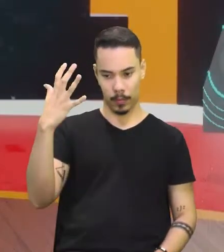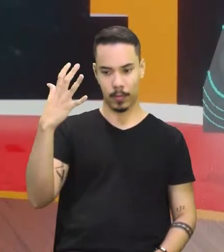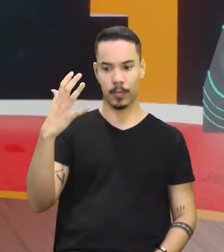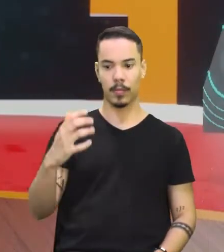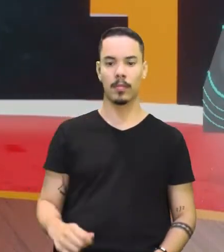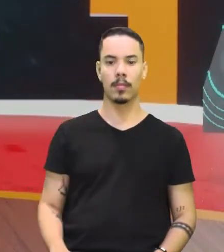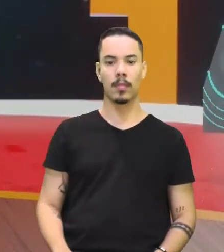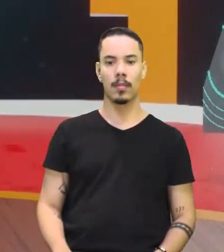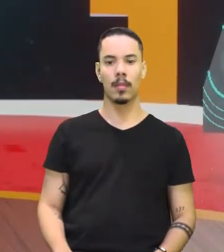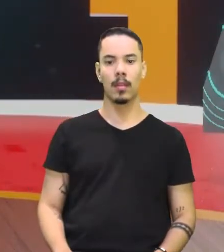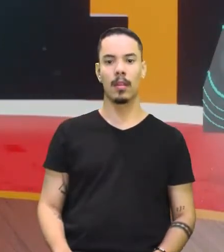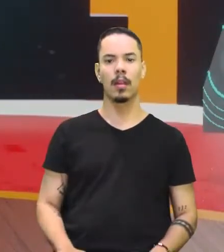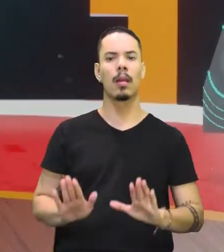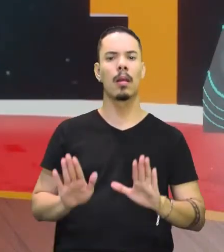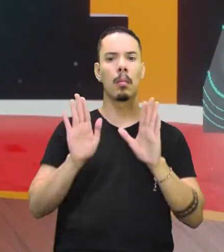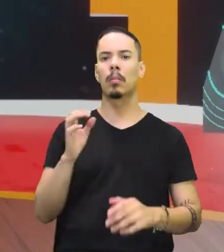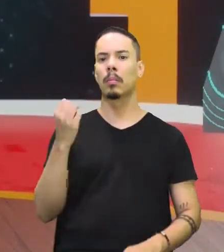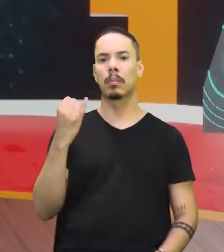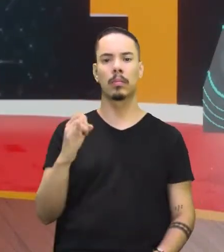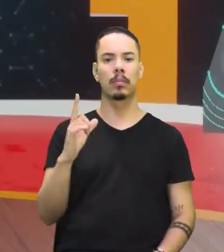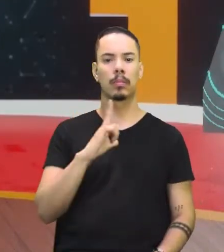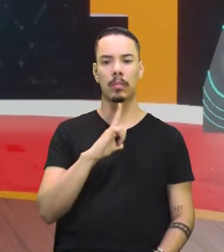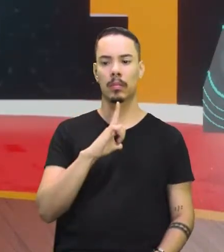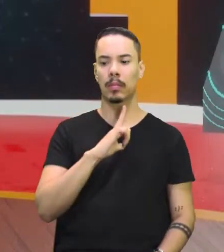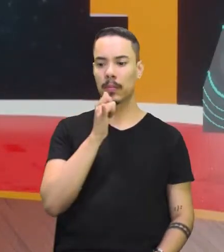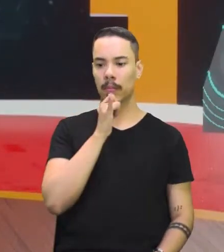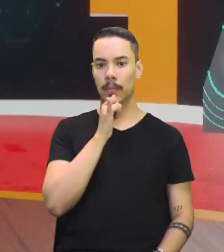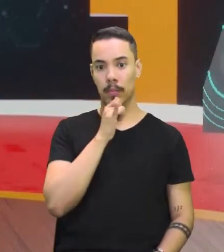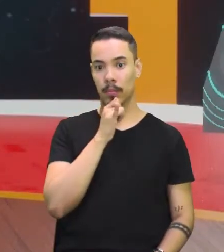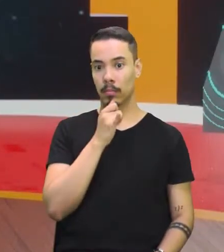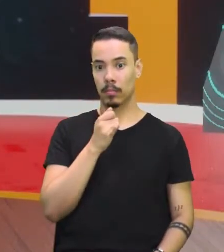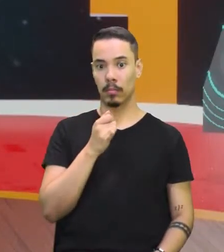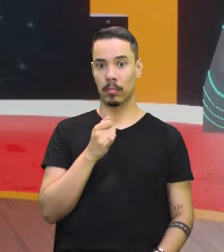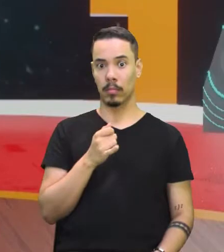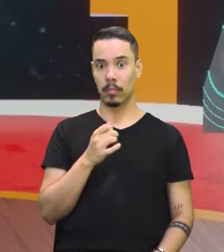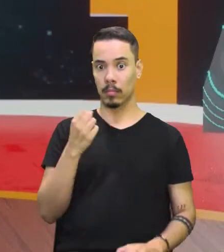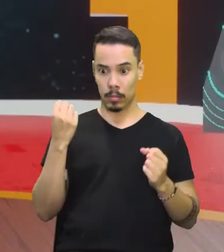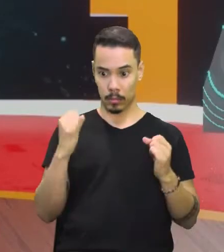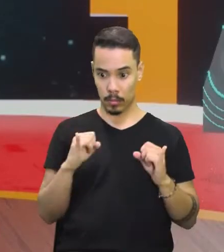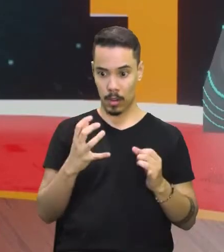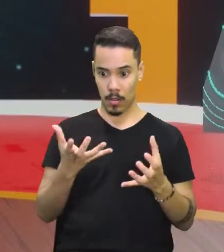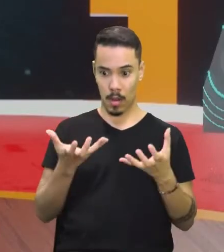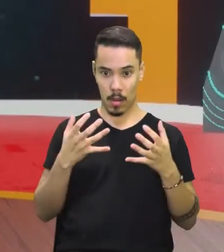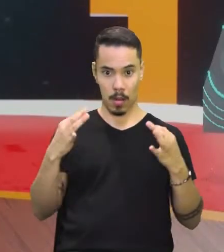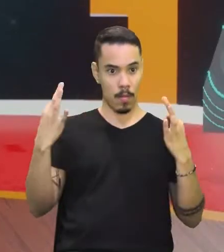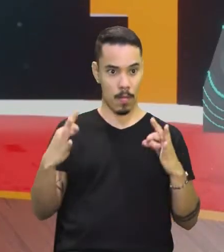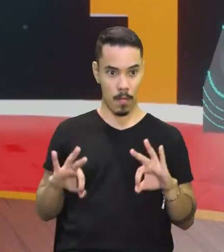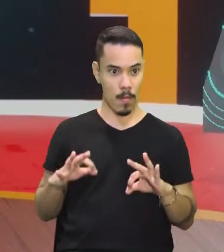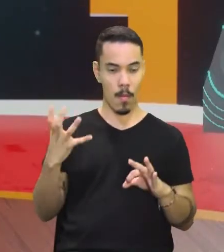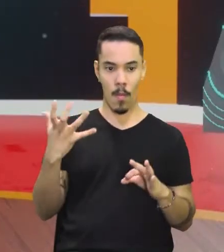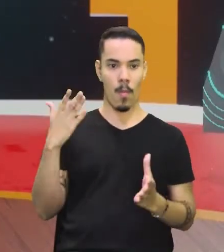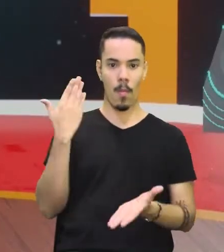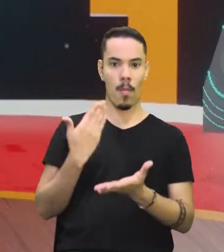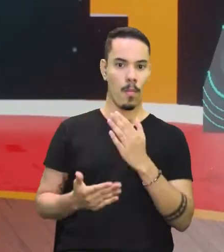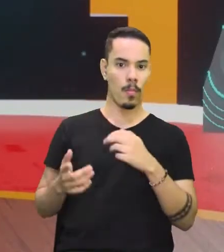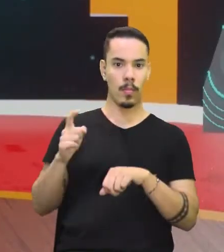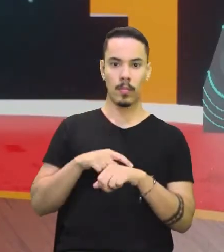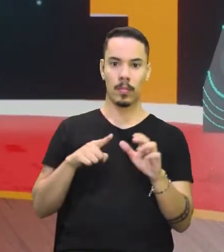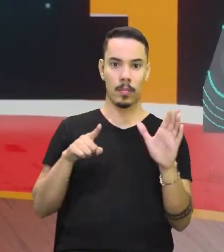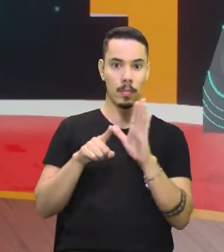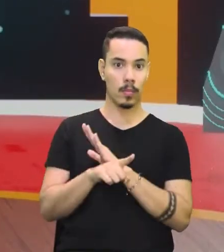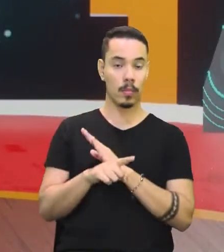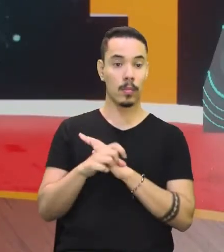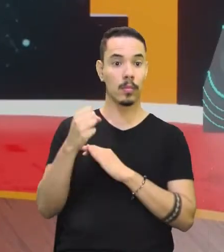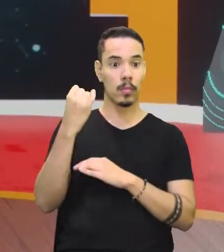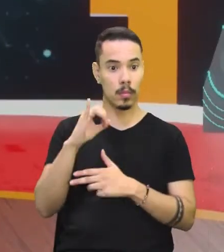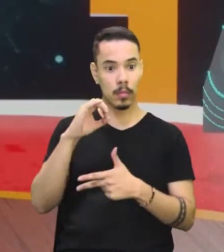fica, mas tá, e se cair? Se cair, sabe o que você faz? Quer acertar? Não quer perder essa questão de polinômios? Caiu do Enem,